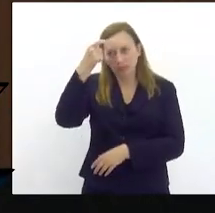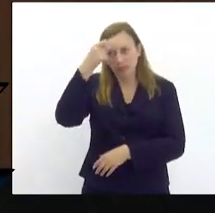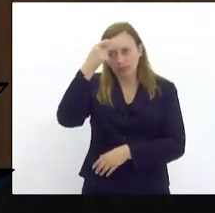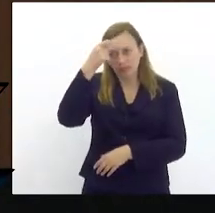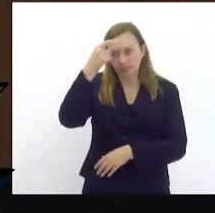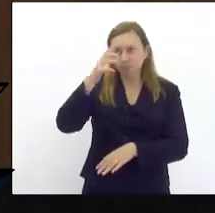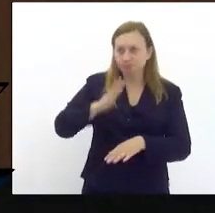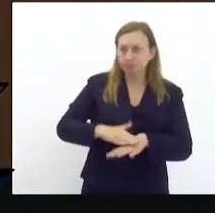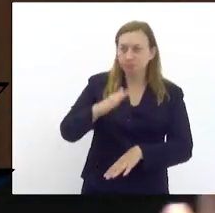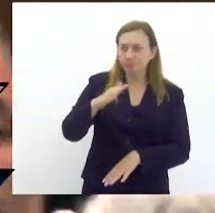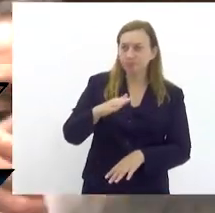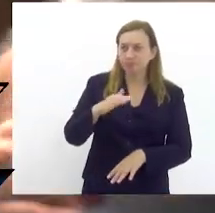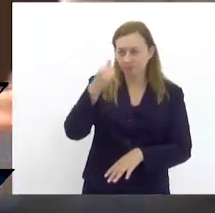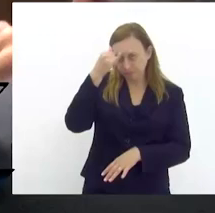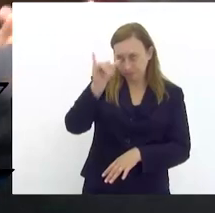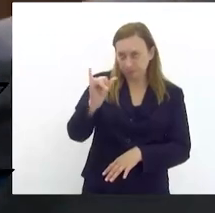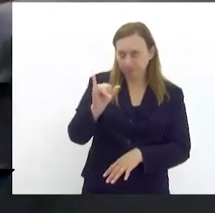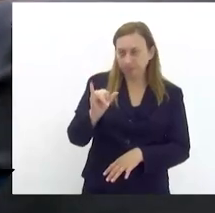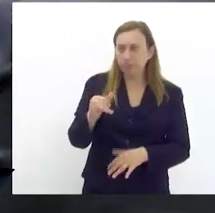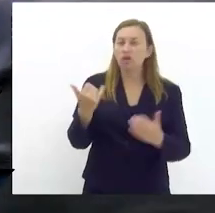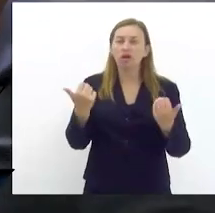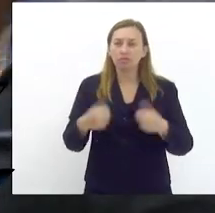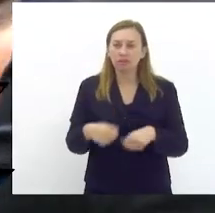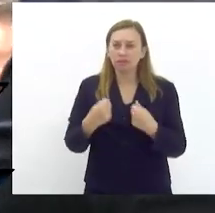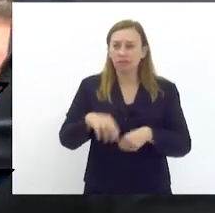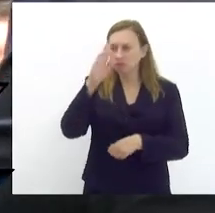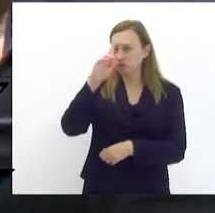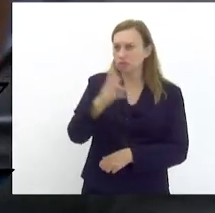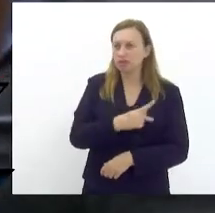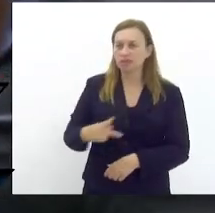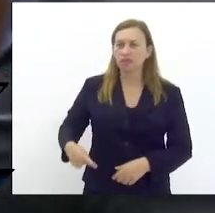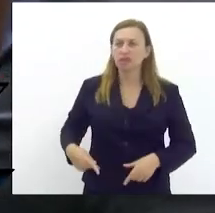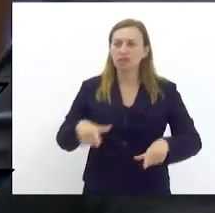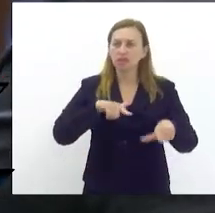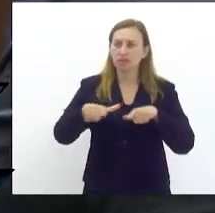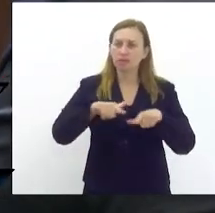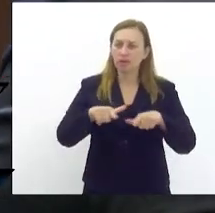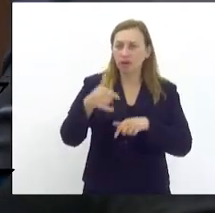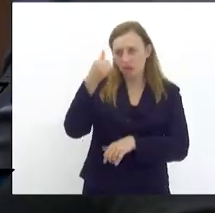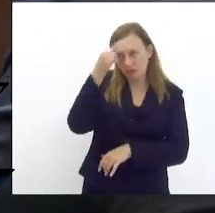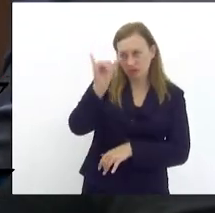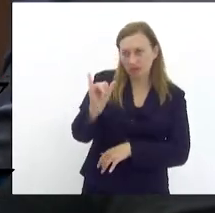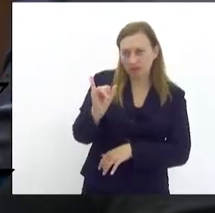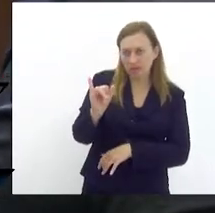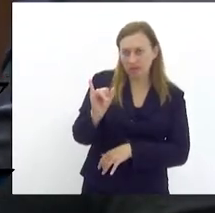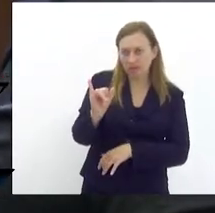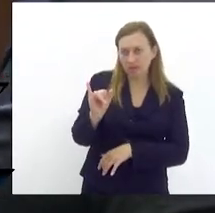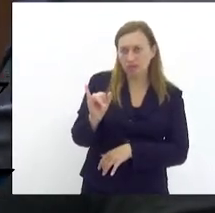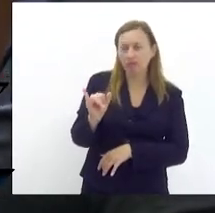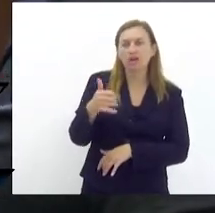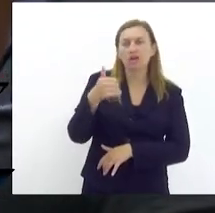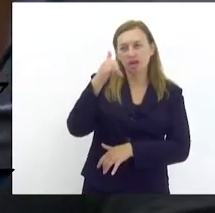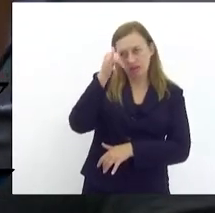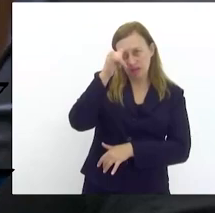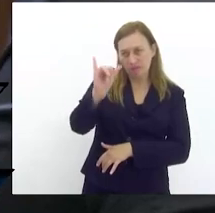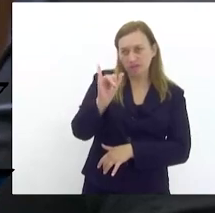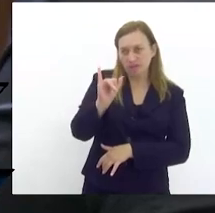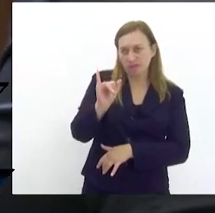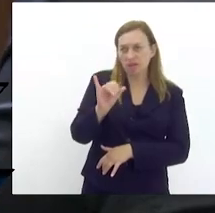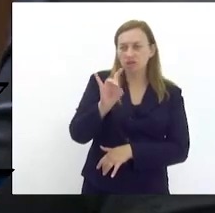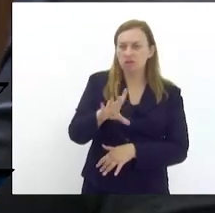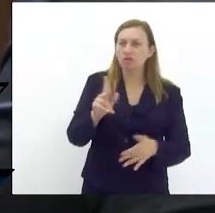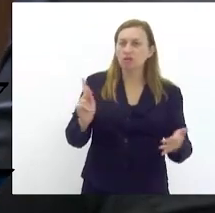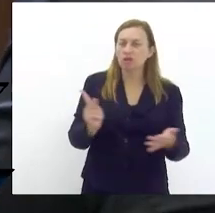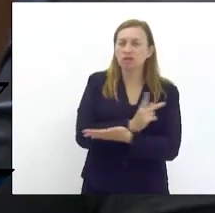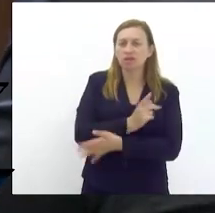haja mais prevenção precisamos presentes trabalhar com a prevenção a prevenção só vem com